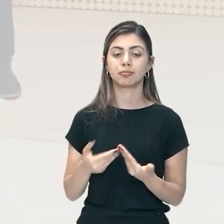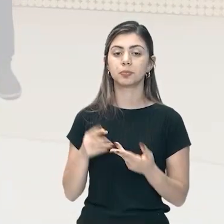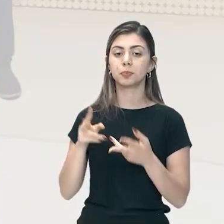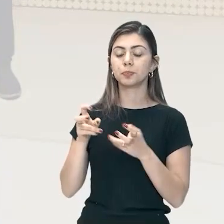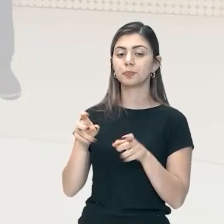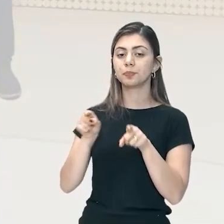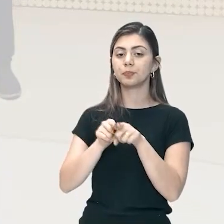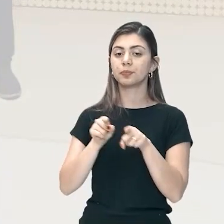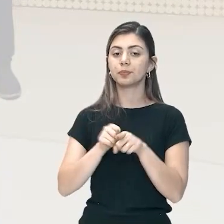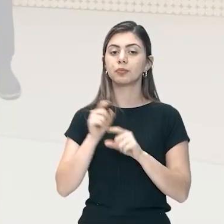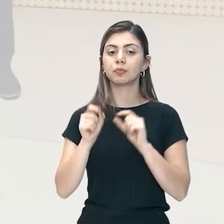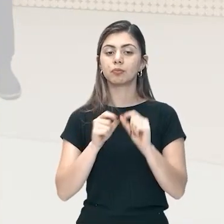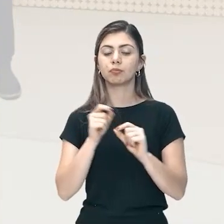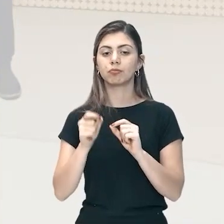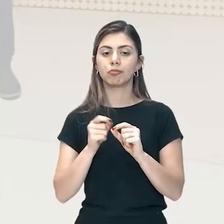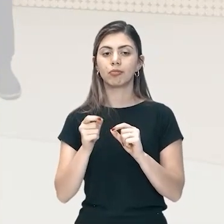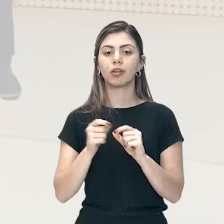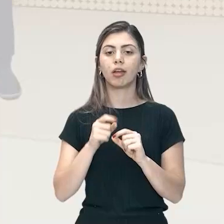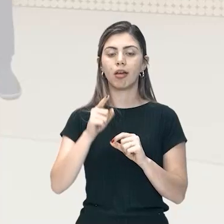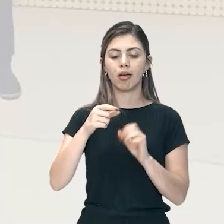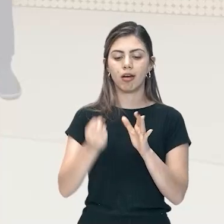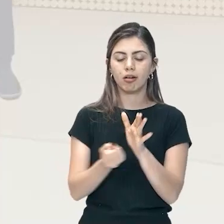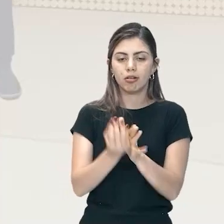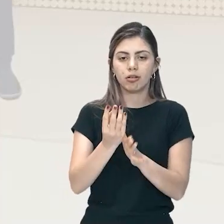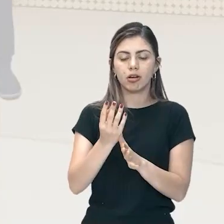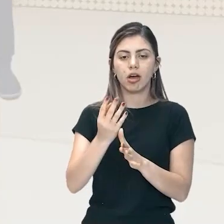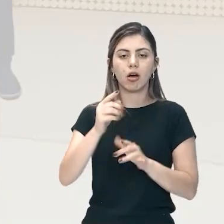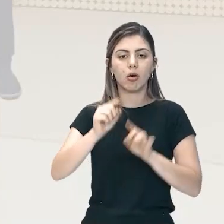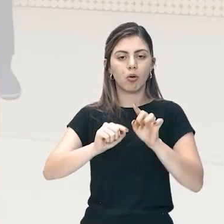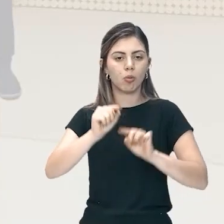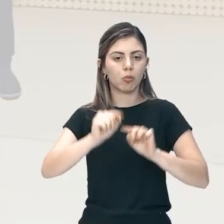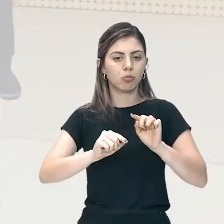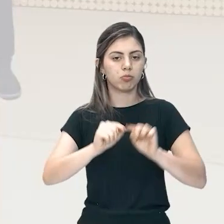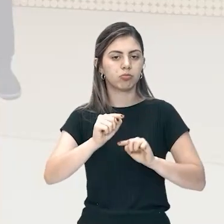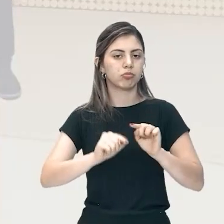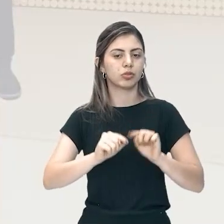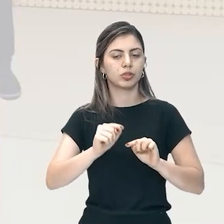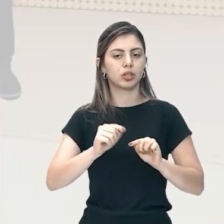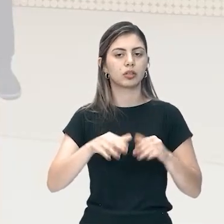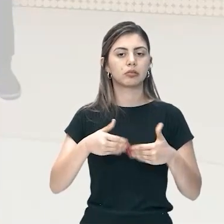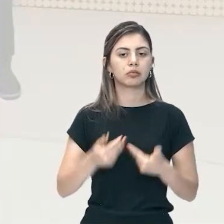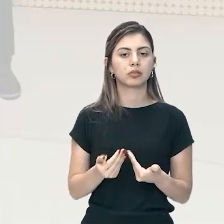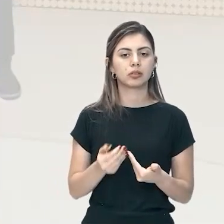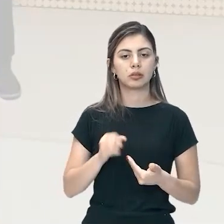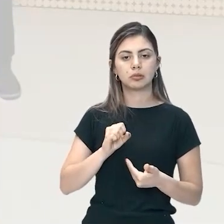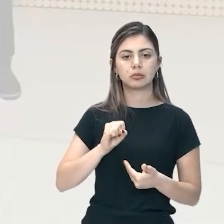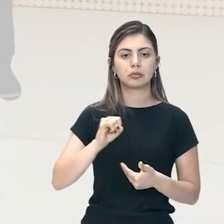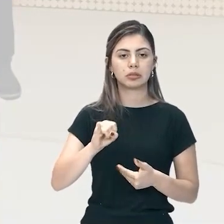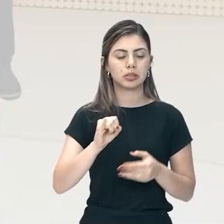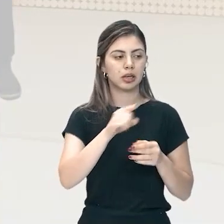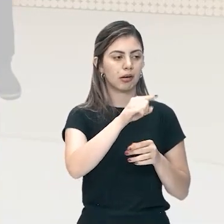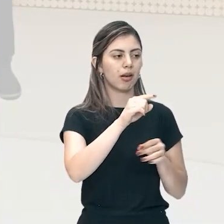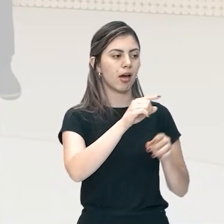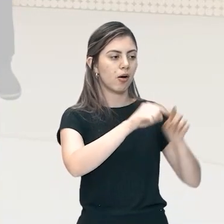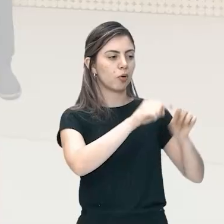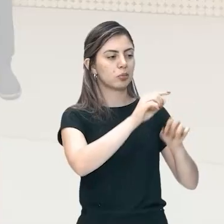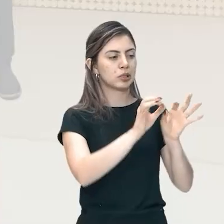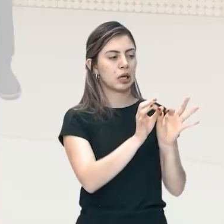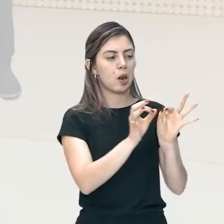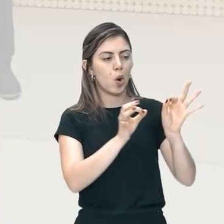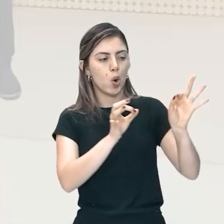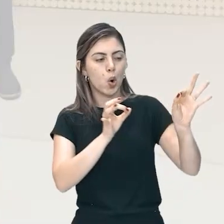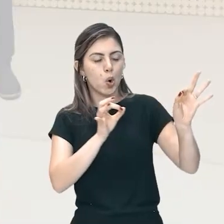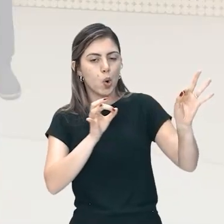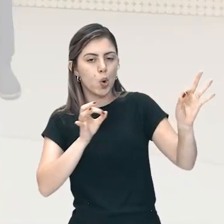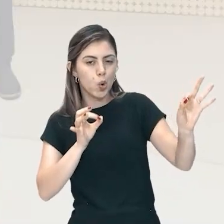aí, ó, a formação dos objetos, tá, pessoal? Um objeto, quando ele está um pouco mais distante, tá? Ó, o objeto está um pouco